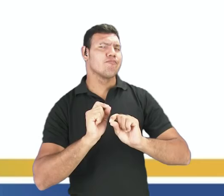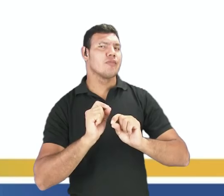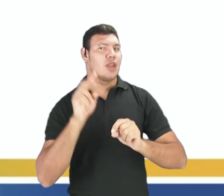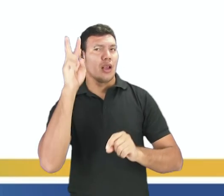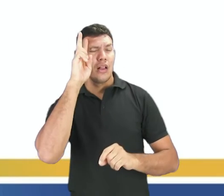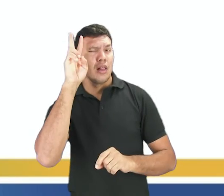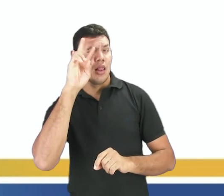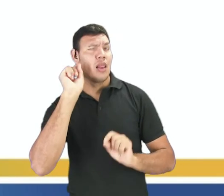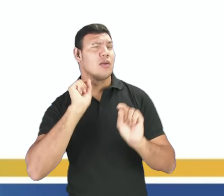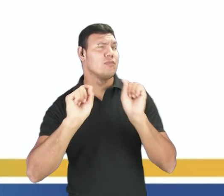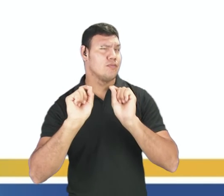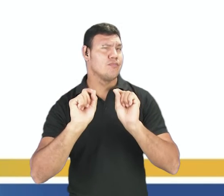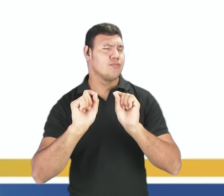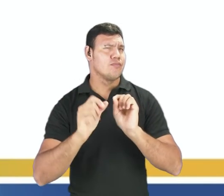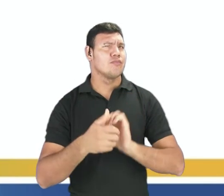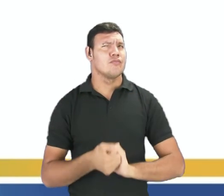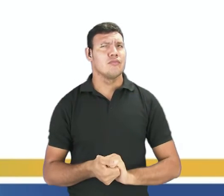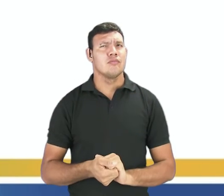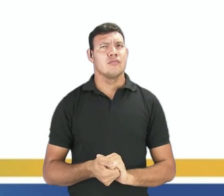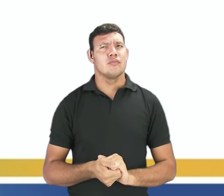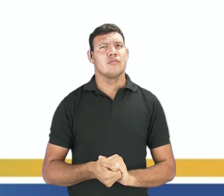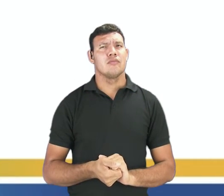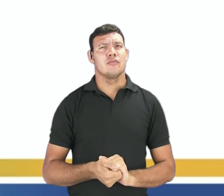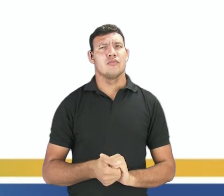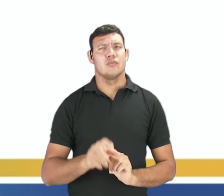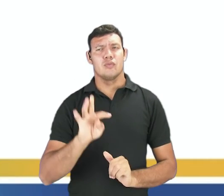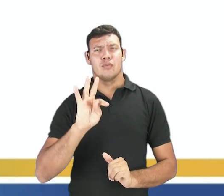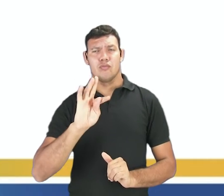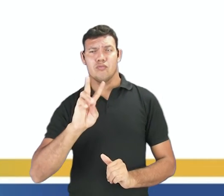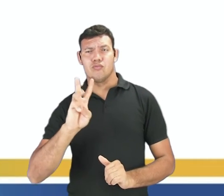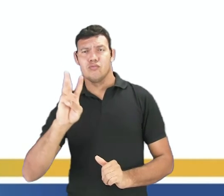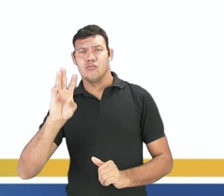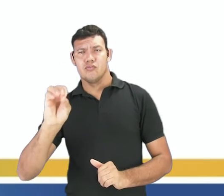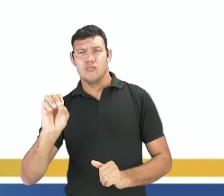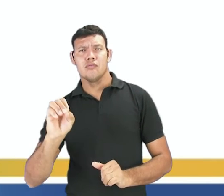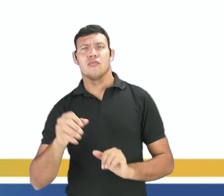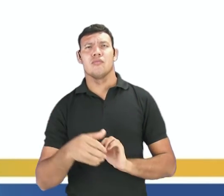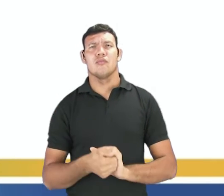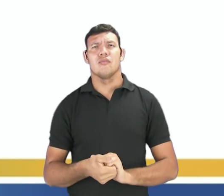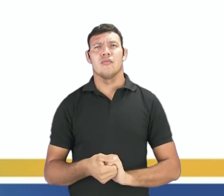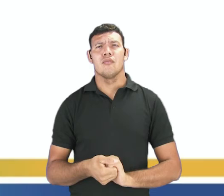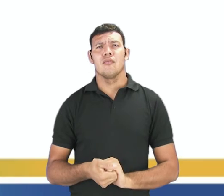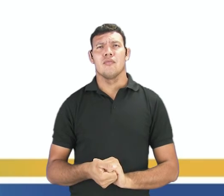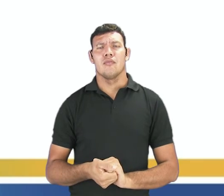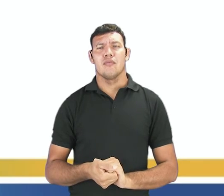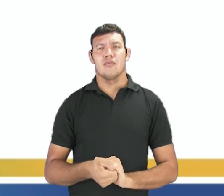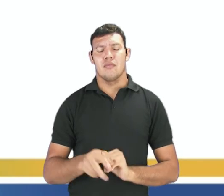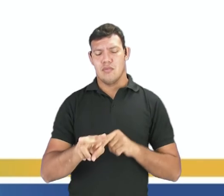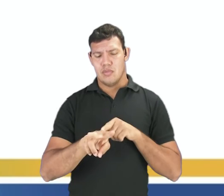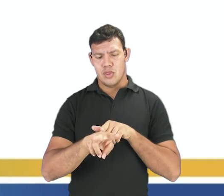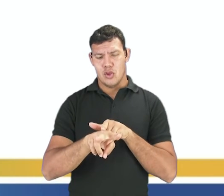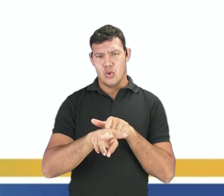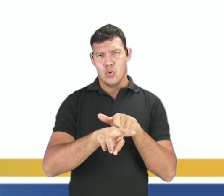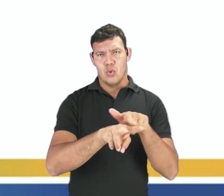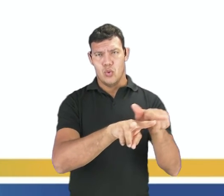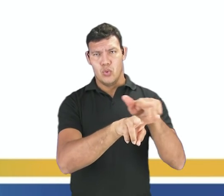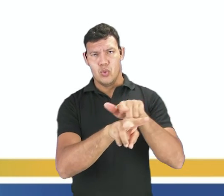fala Two roads diverged in a wood. Traduzindo só esse primeiro, duas estradas